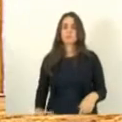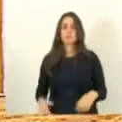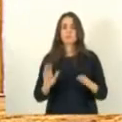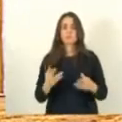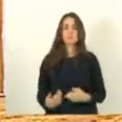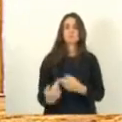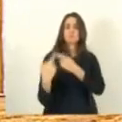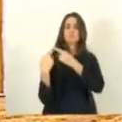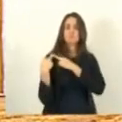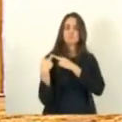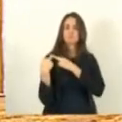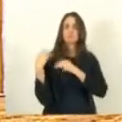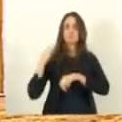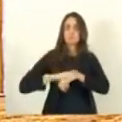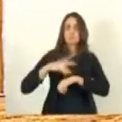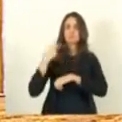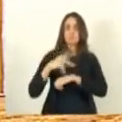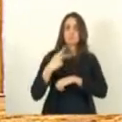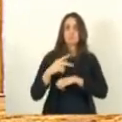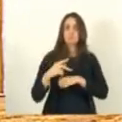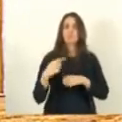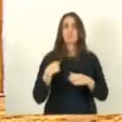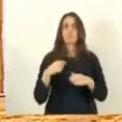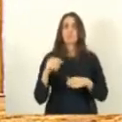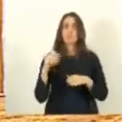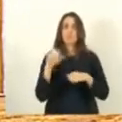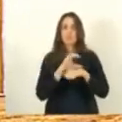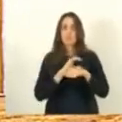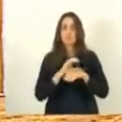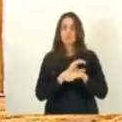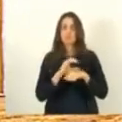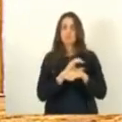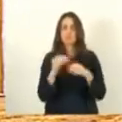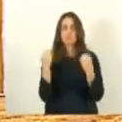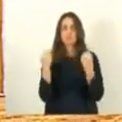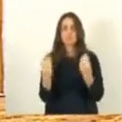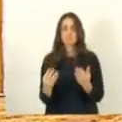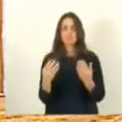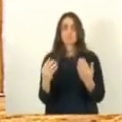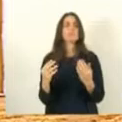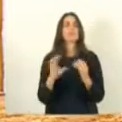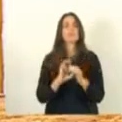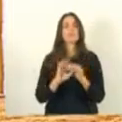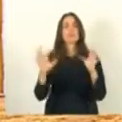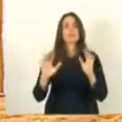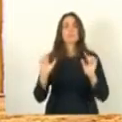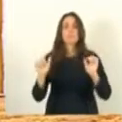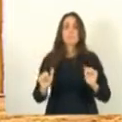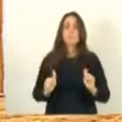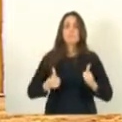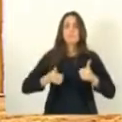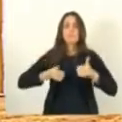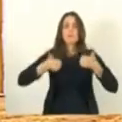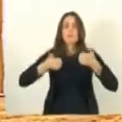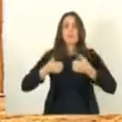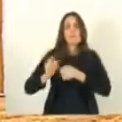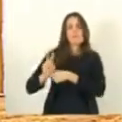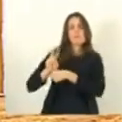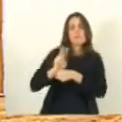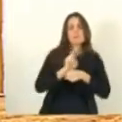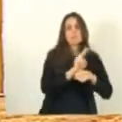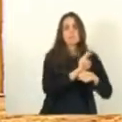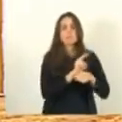foi outorgado expressamente pelo Poder Constituinte, implemente medidas de aprimoramento da sua